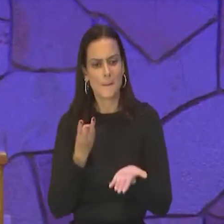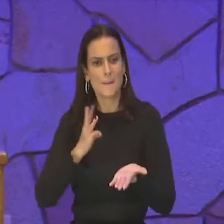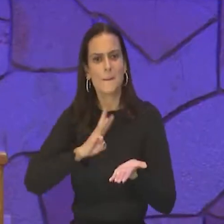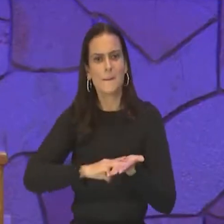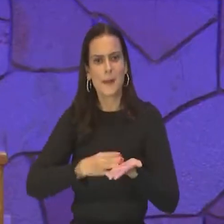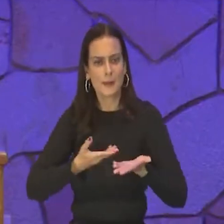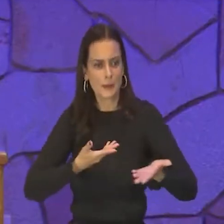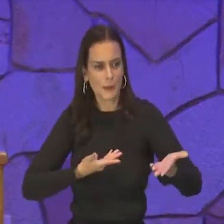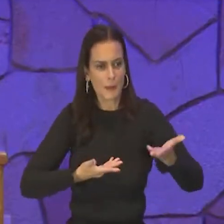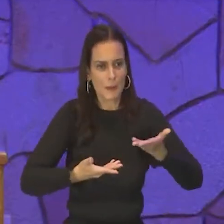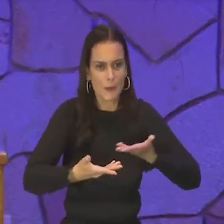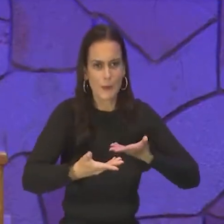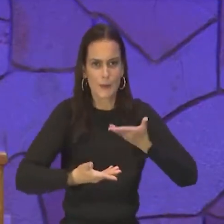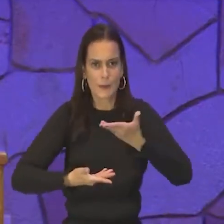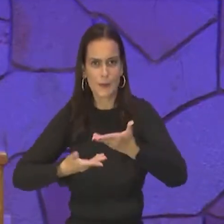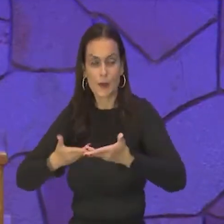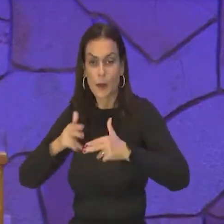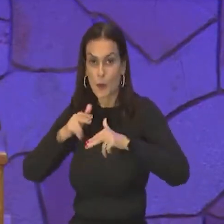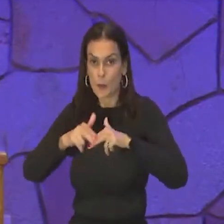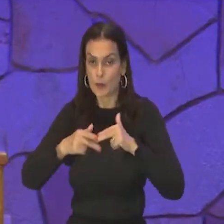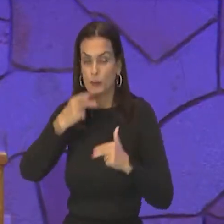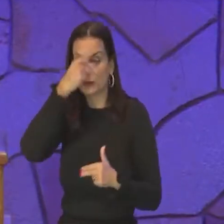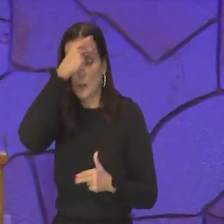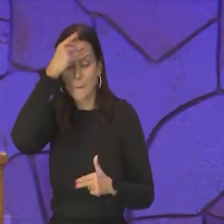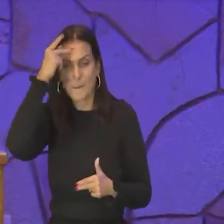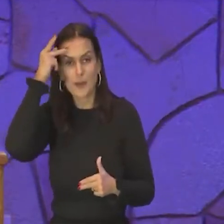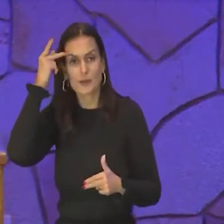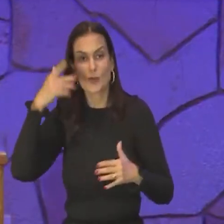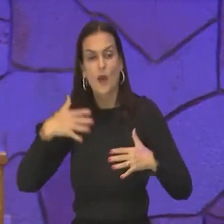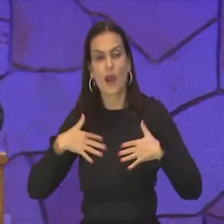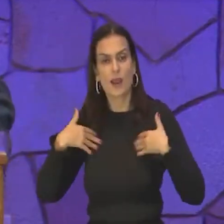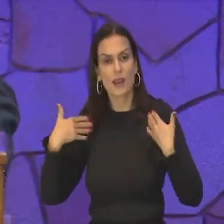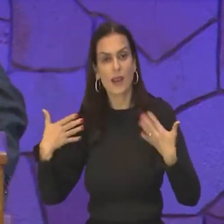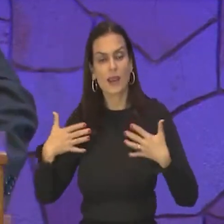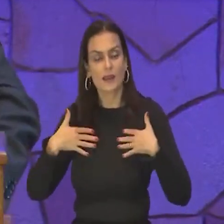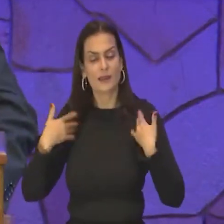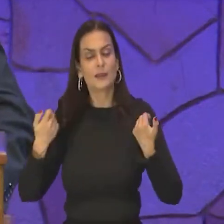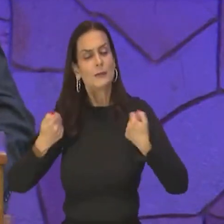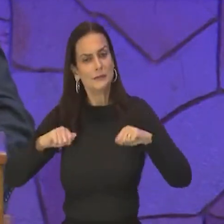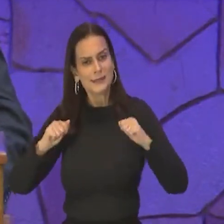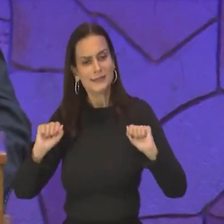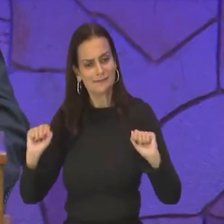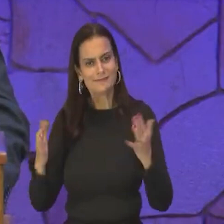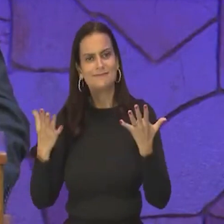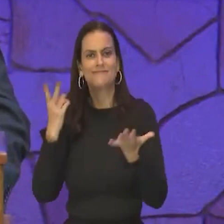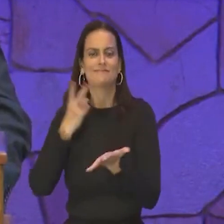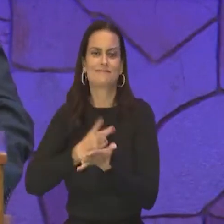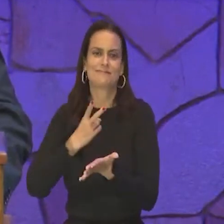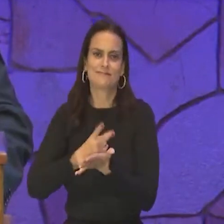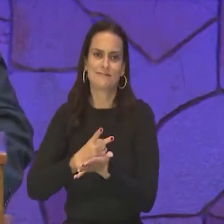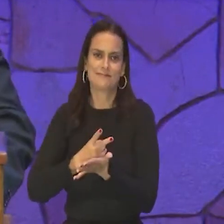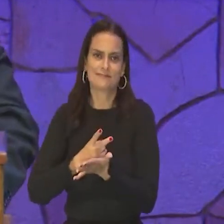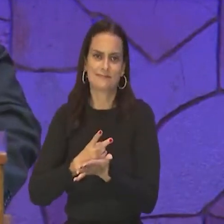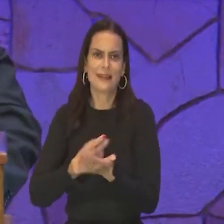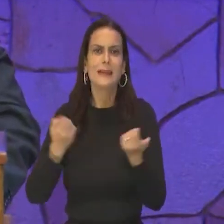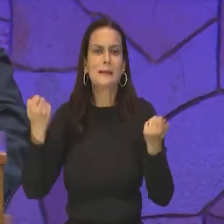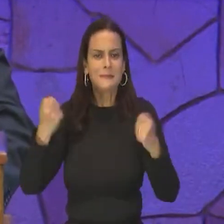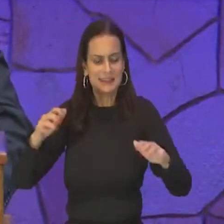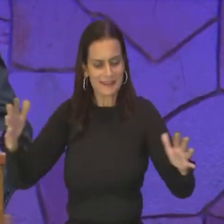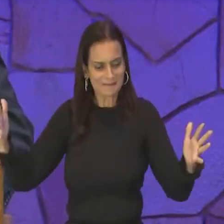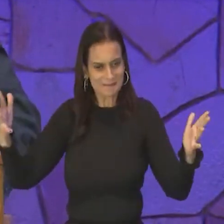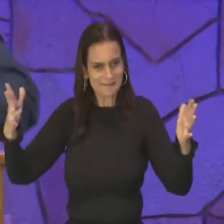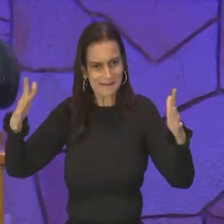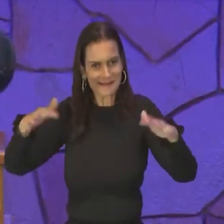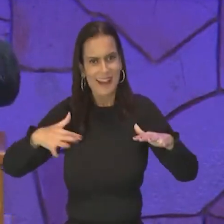dos outros, e é por isso que as pessoas se alegram, e tem que se alegrar mesmo, e tem que vir com alegria para